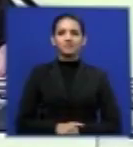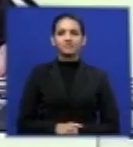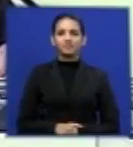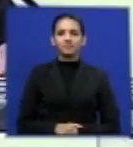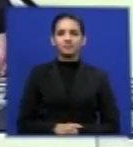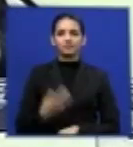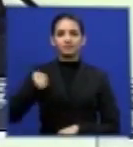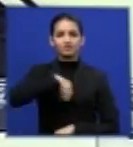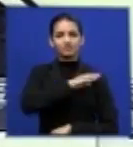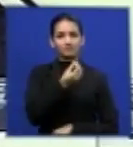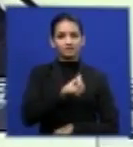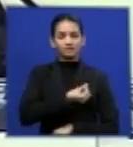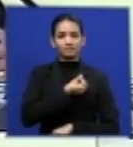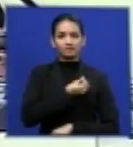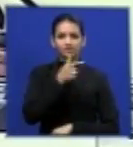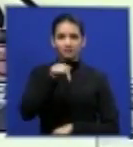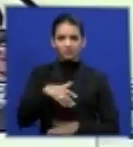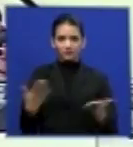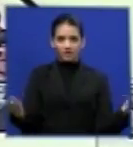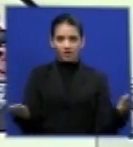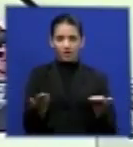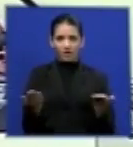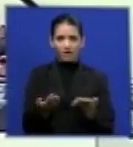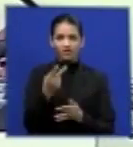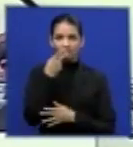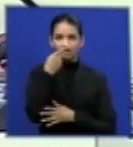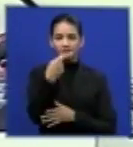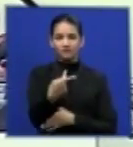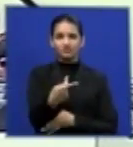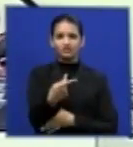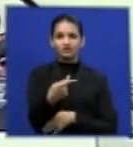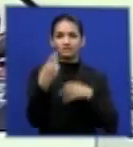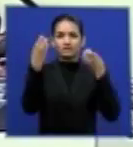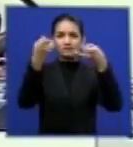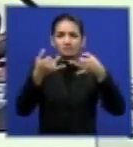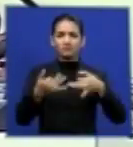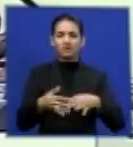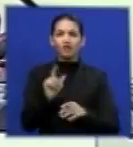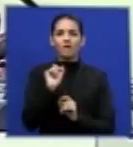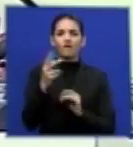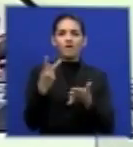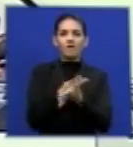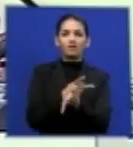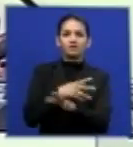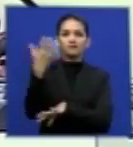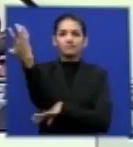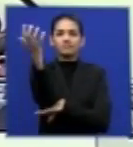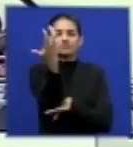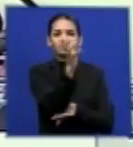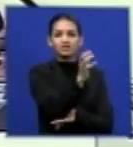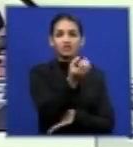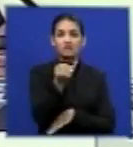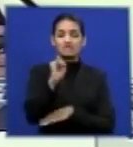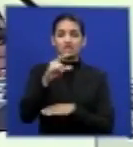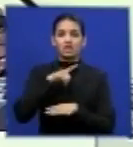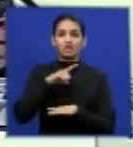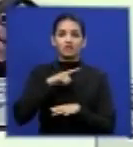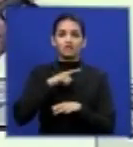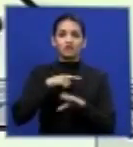estamos aqui presentes para falar-vos sobre as questões ambientais que envolvem a importação de pneus